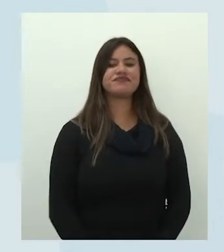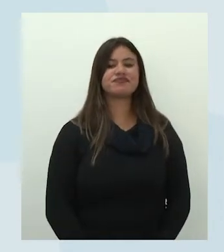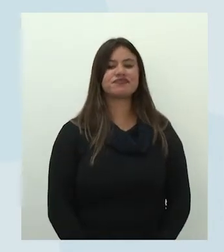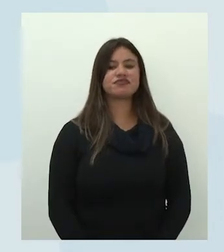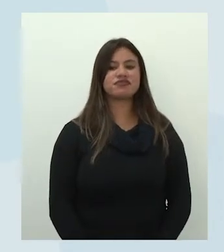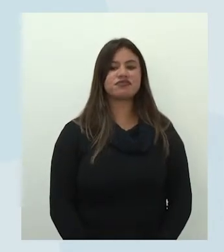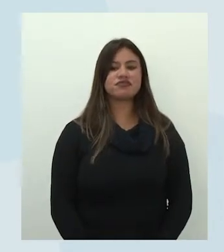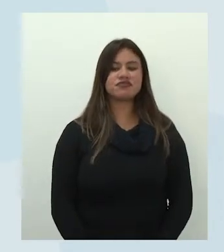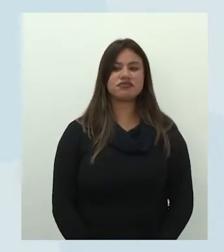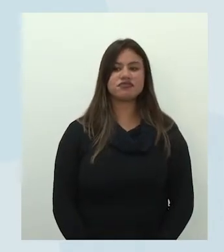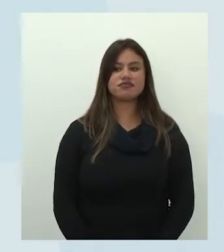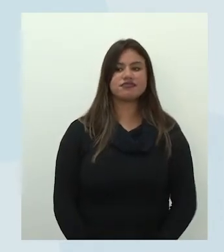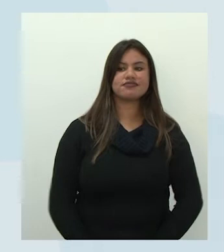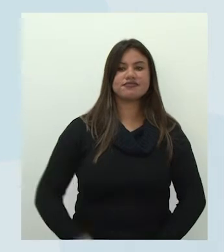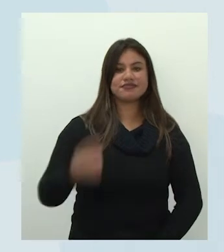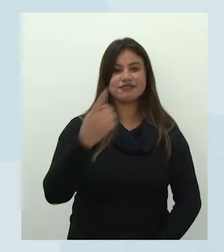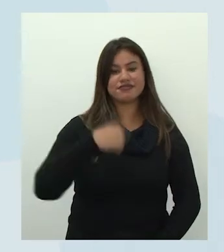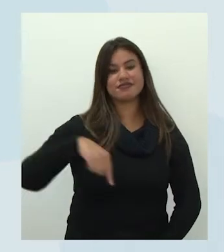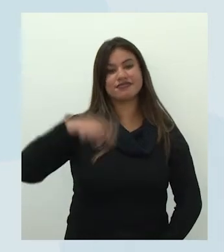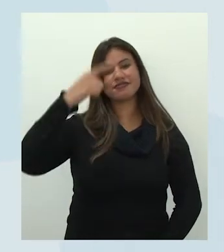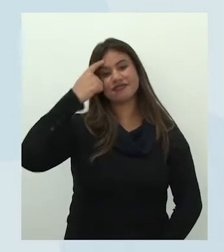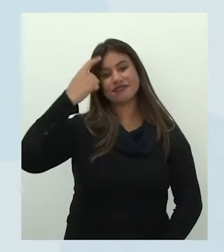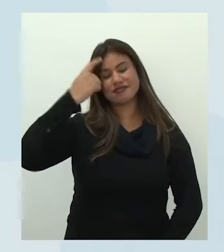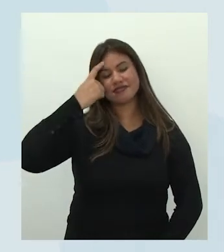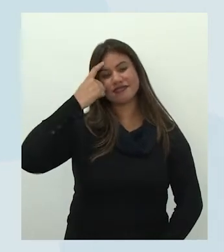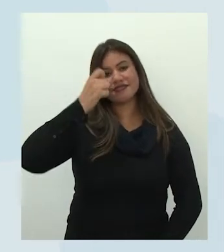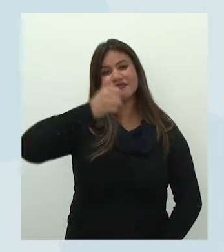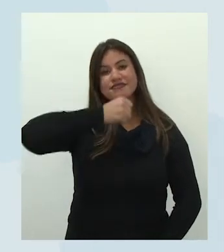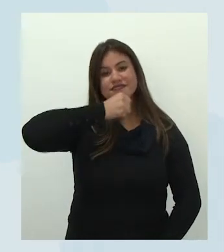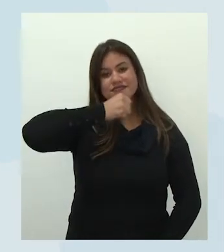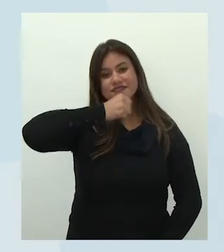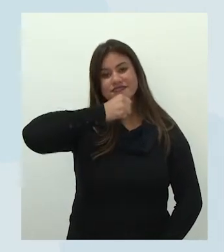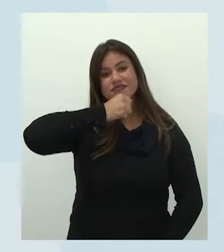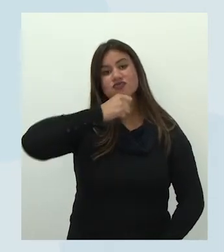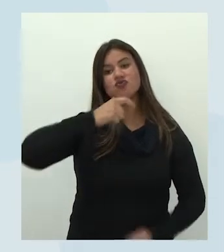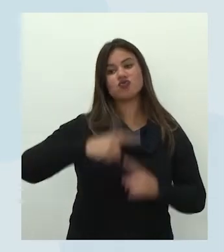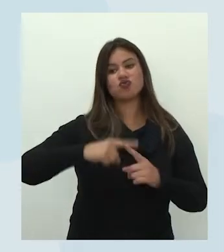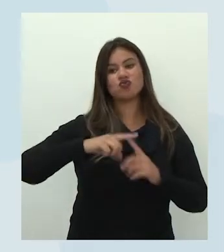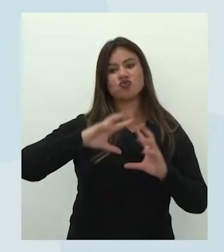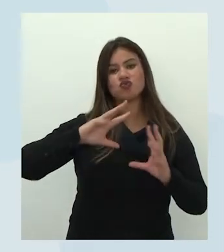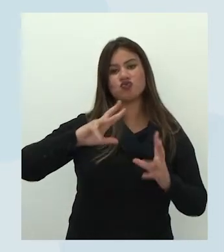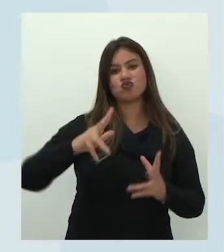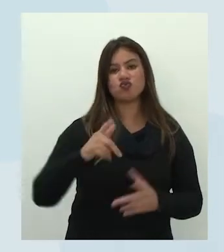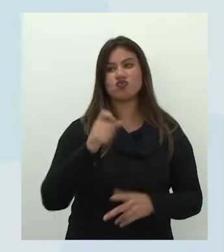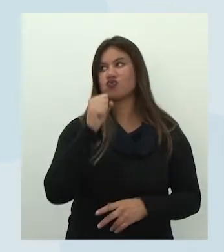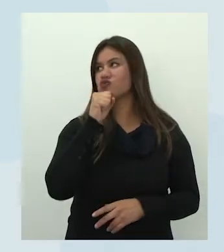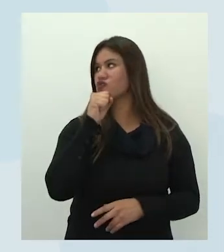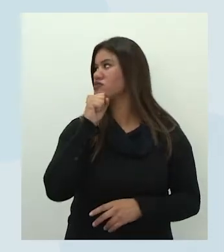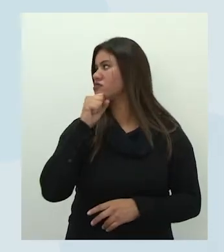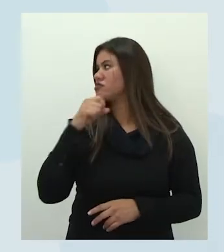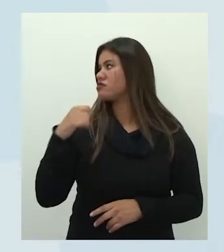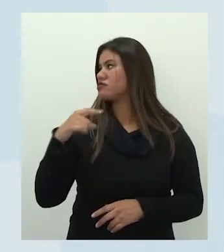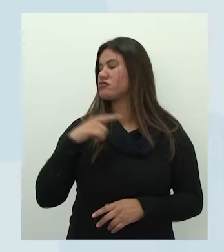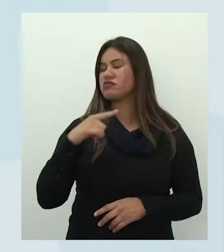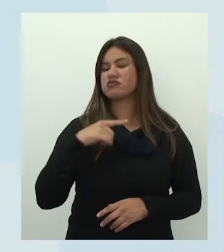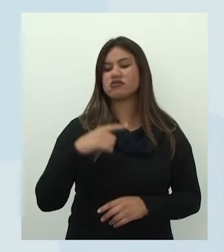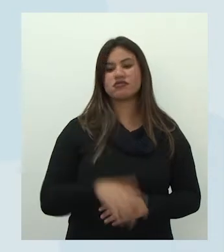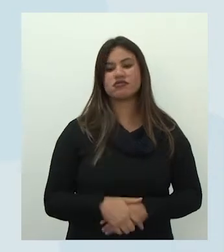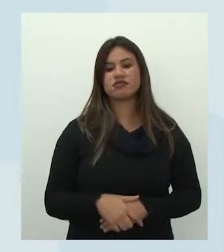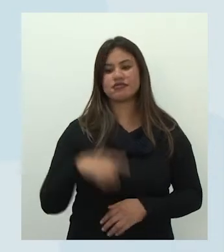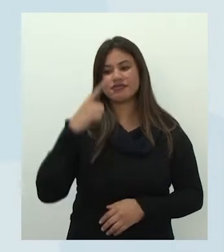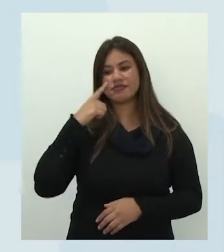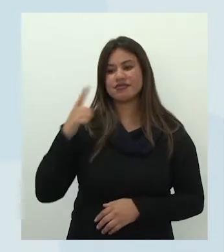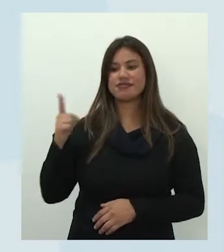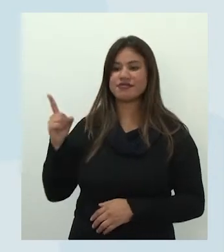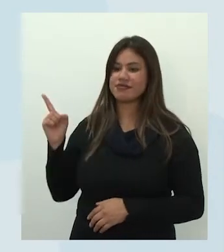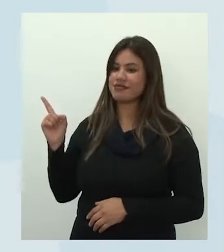Então, nós devemos pensar no envelhecimento porque o mundo está envelhecendo. Vejam essa fotografia, foi uma